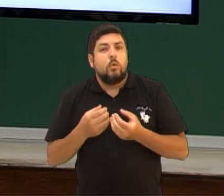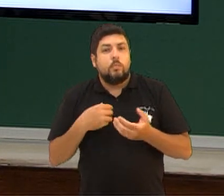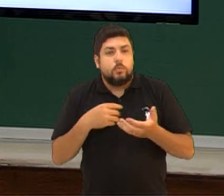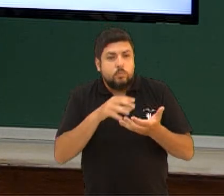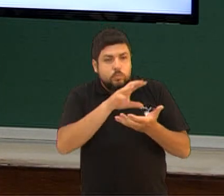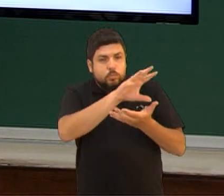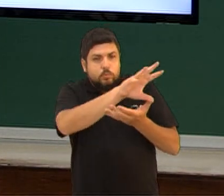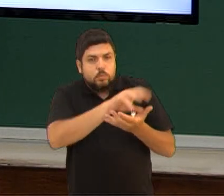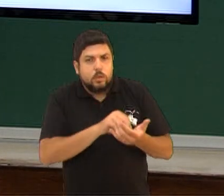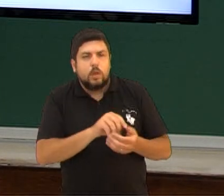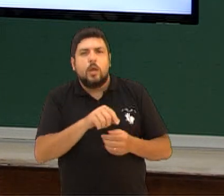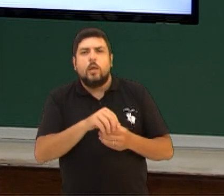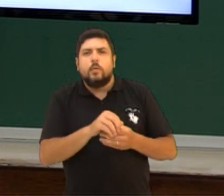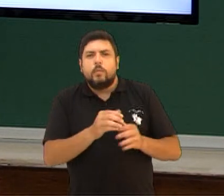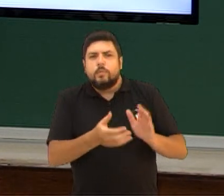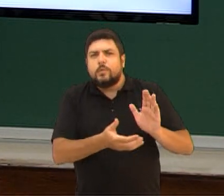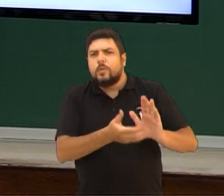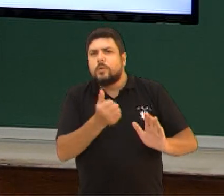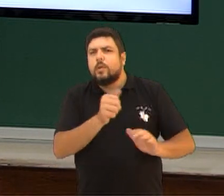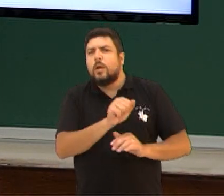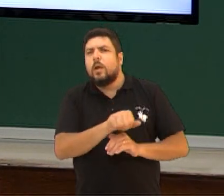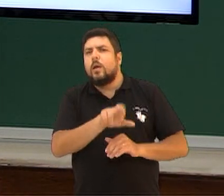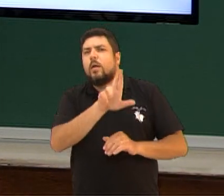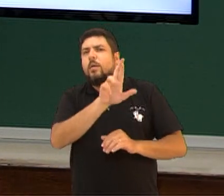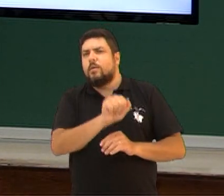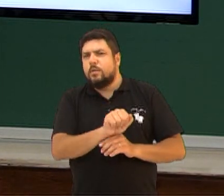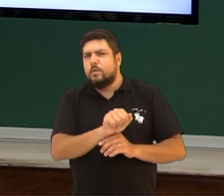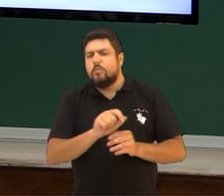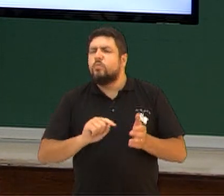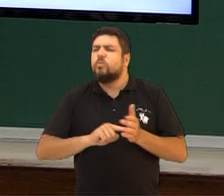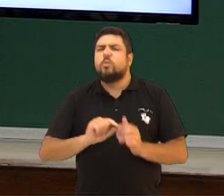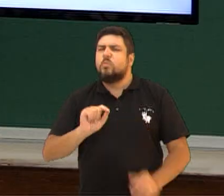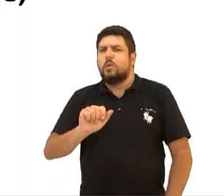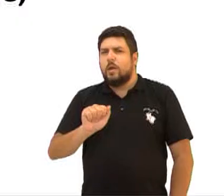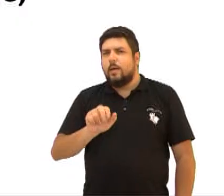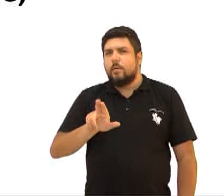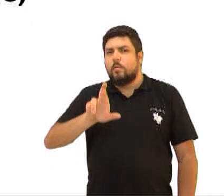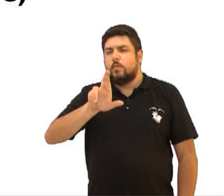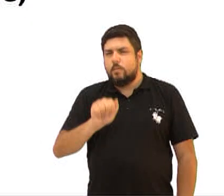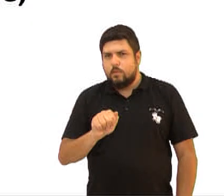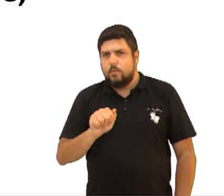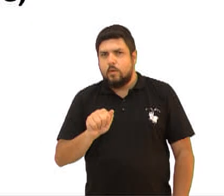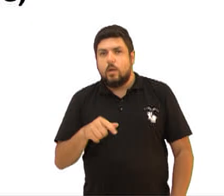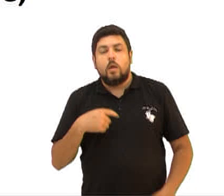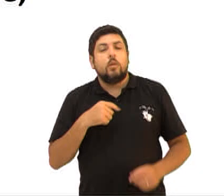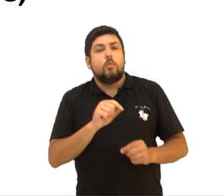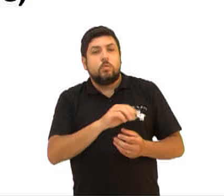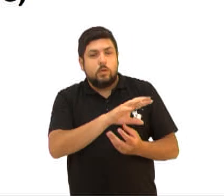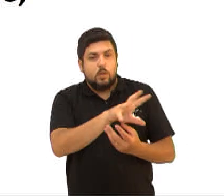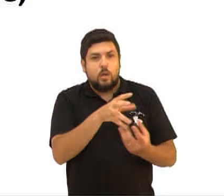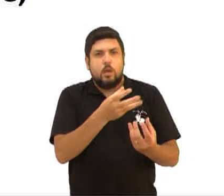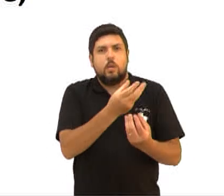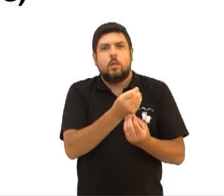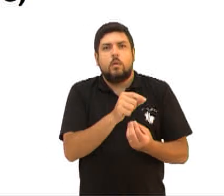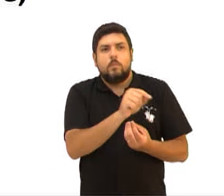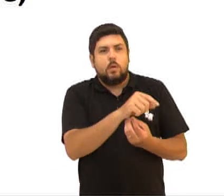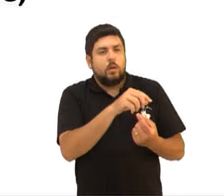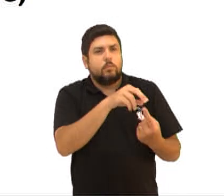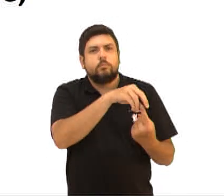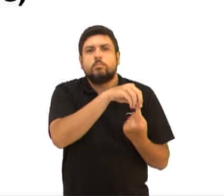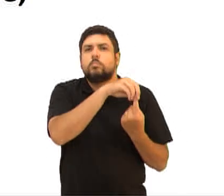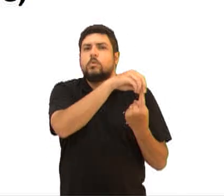das artes. O que é a aura das artes? A aura é justamente o que torna uma arte uma figura